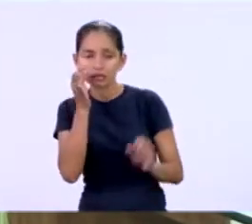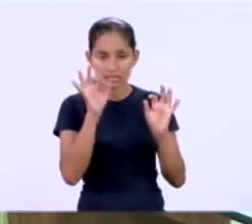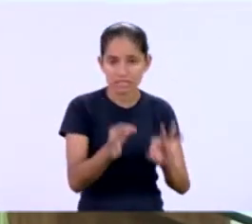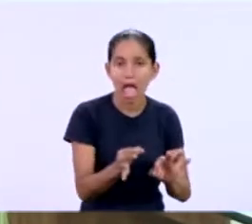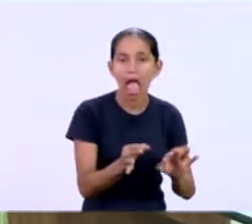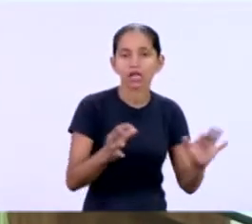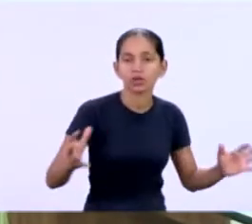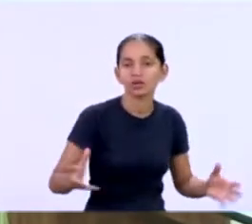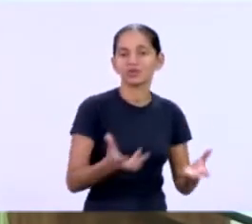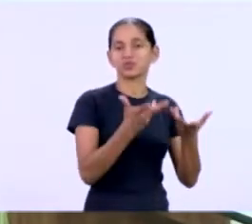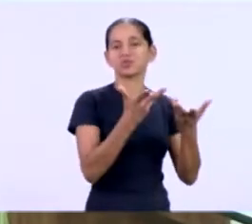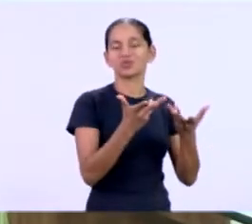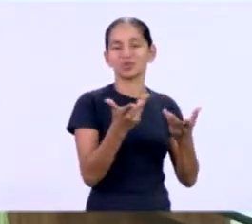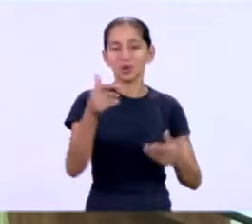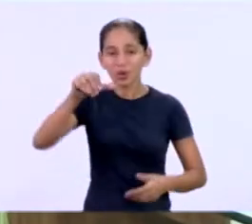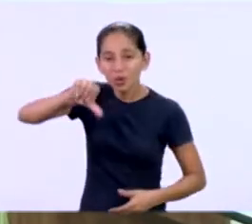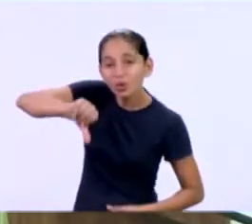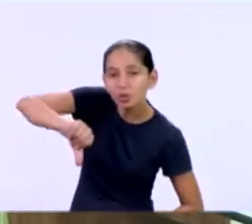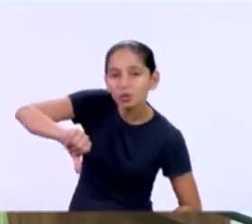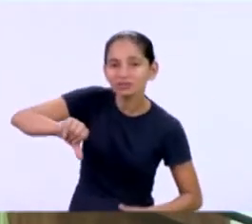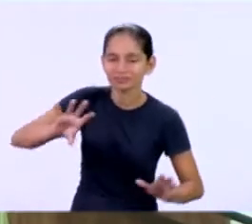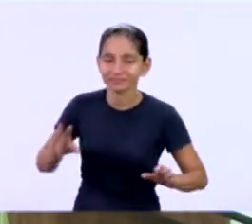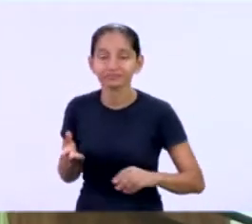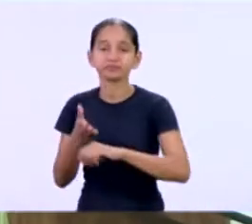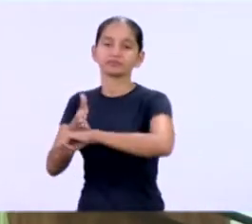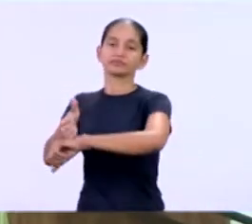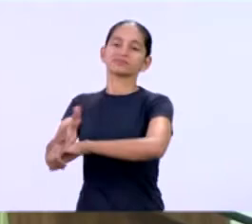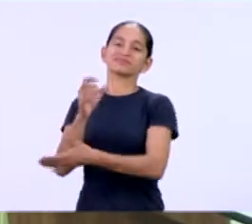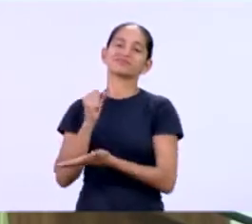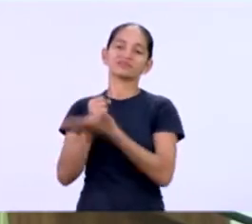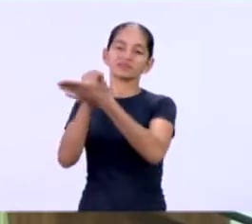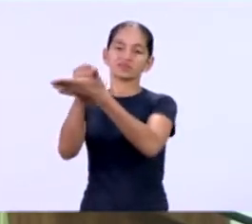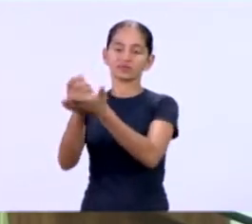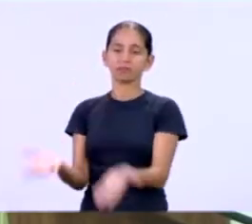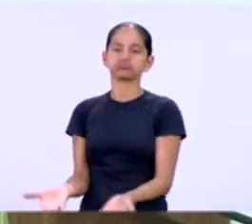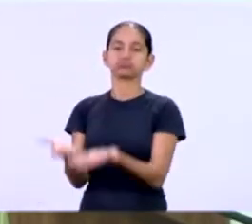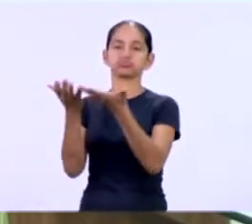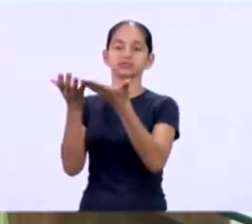certo, o que não está. E o que nos leva ao próximo tópico, que é